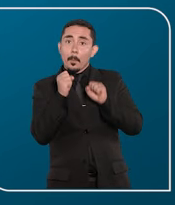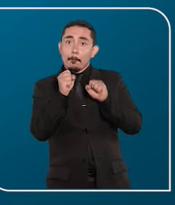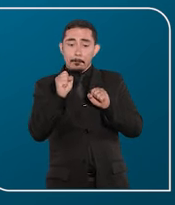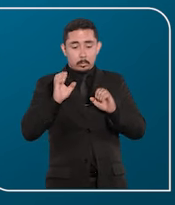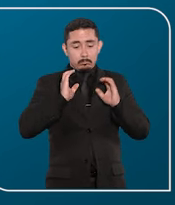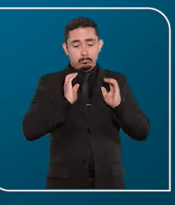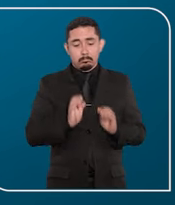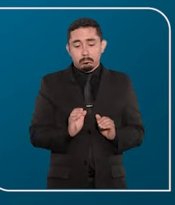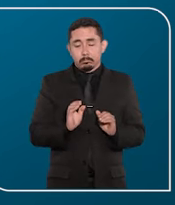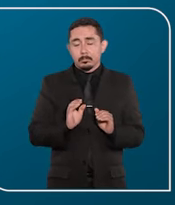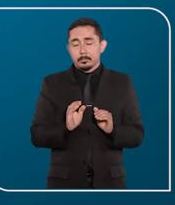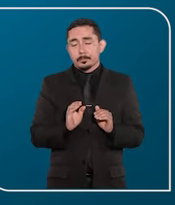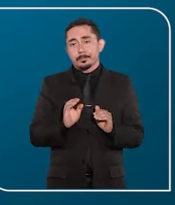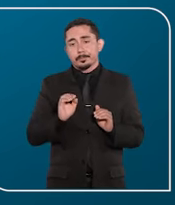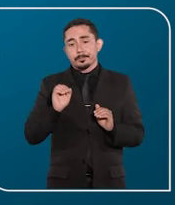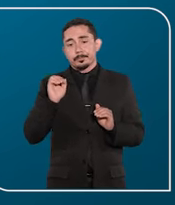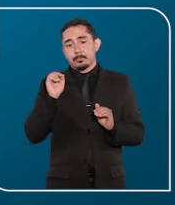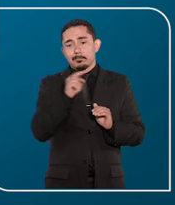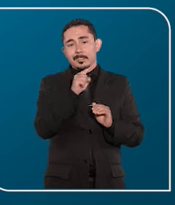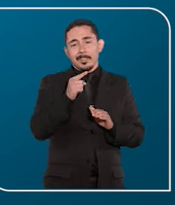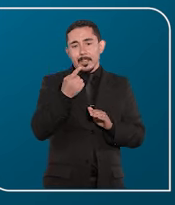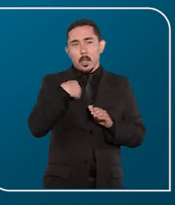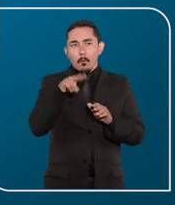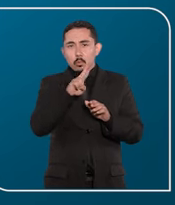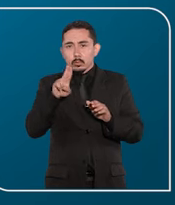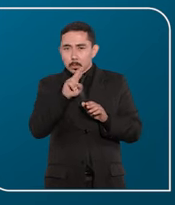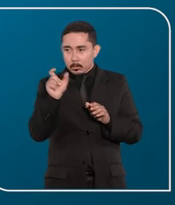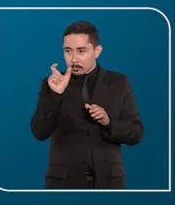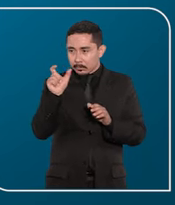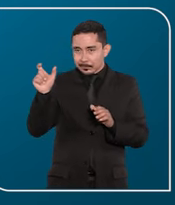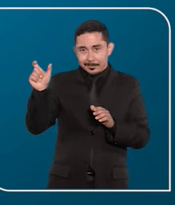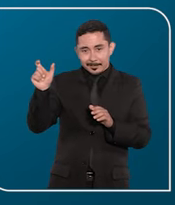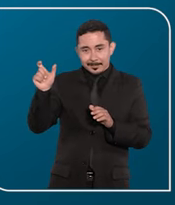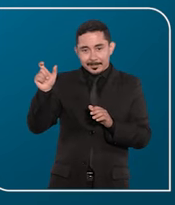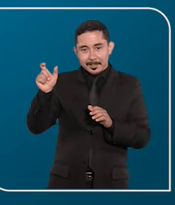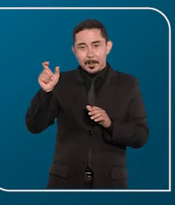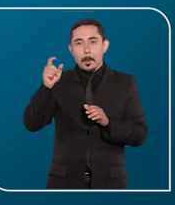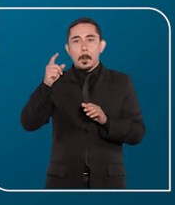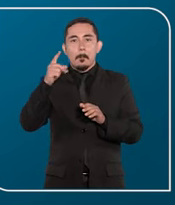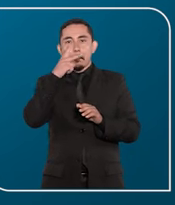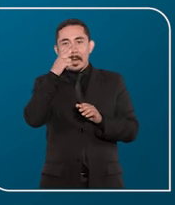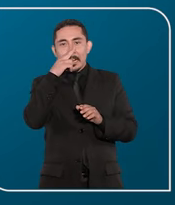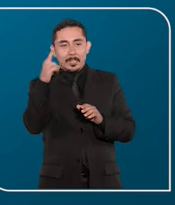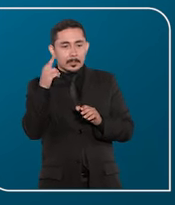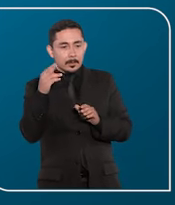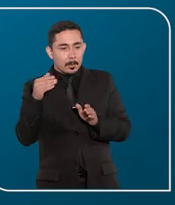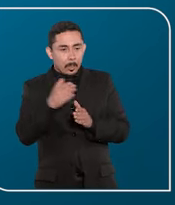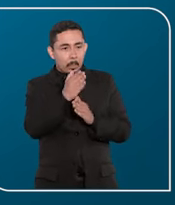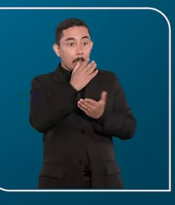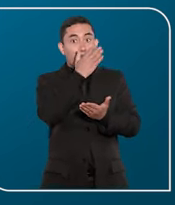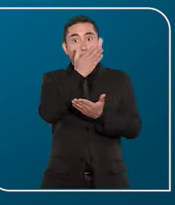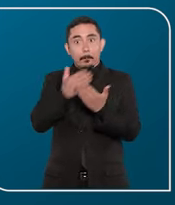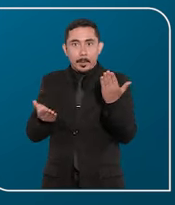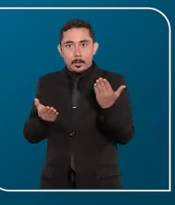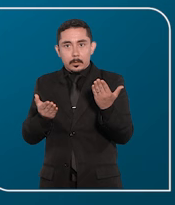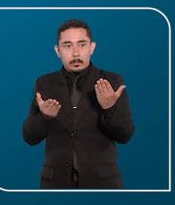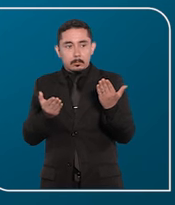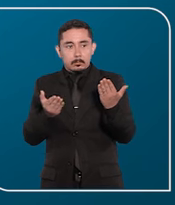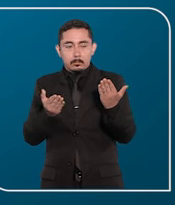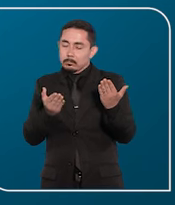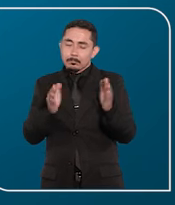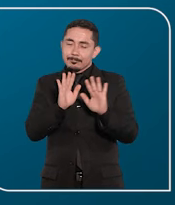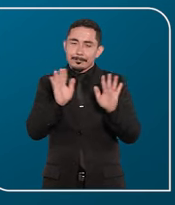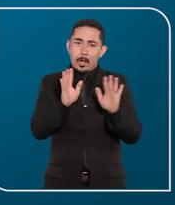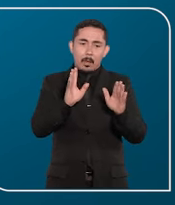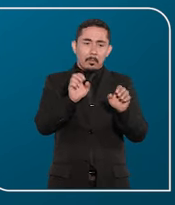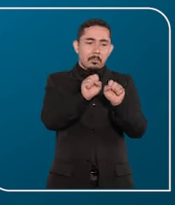possamos perder, eu vou usar um termo nosso, gaúcho aqui, perder as estribeiras, né, e querer resolver conflitos sozinhos,